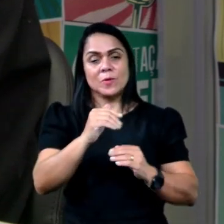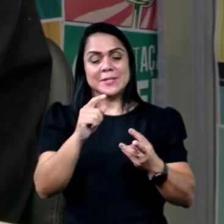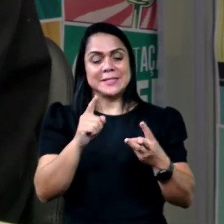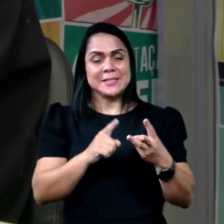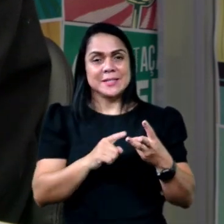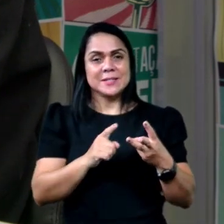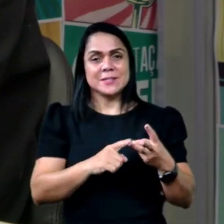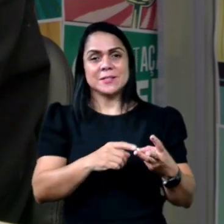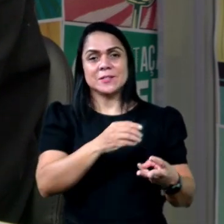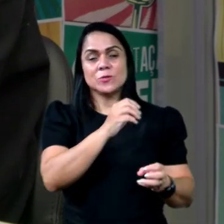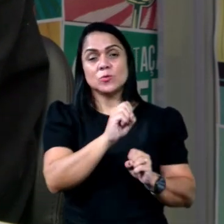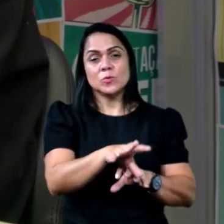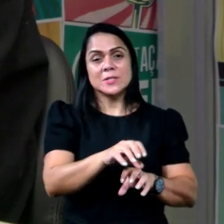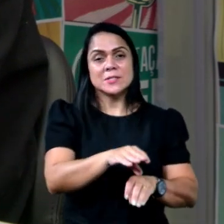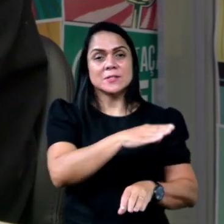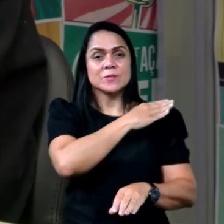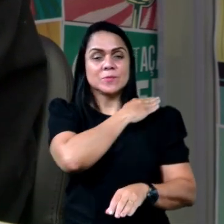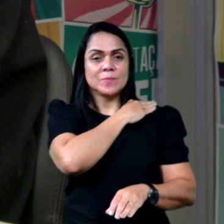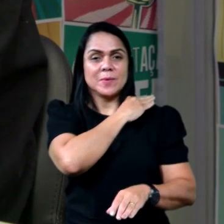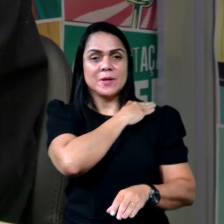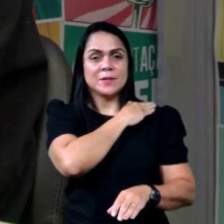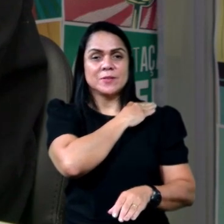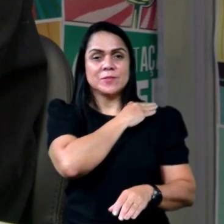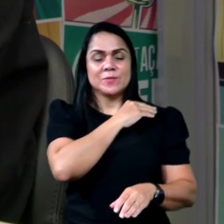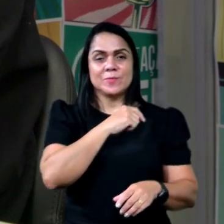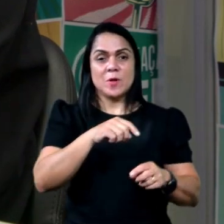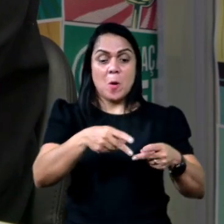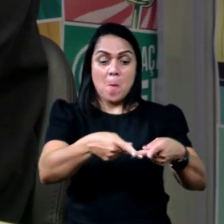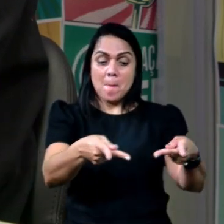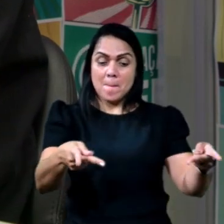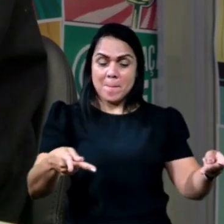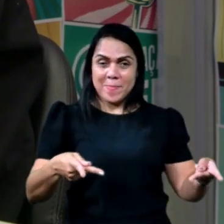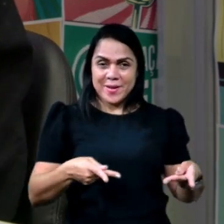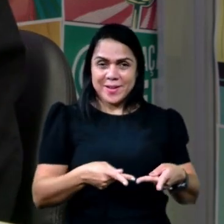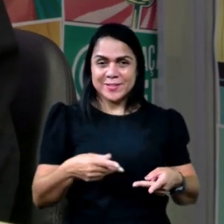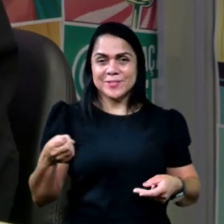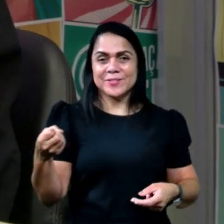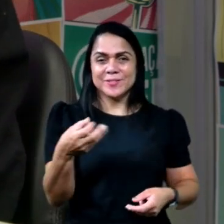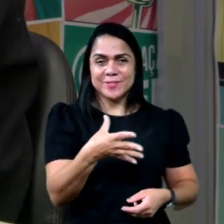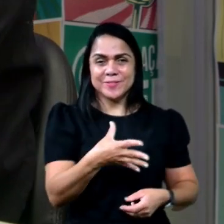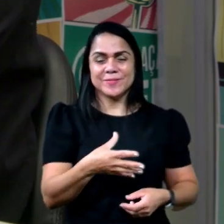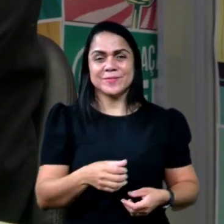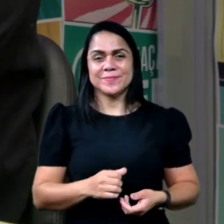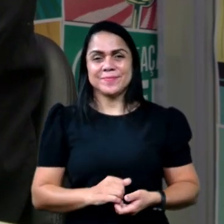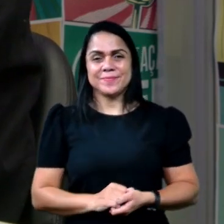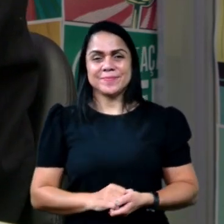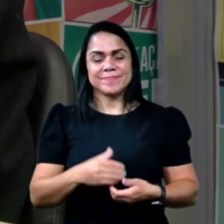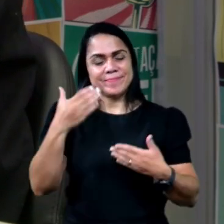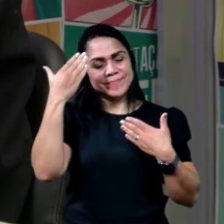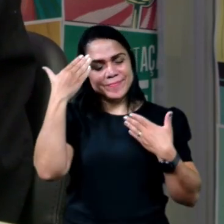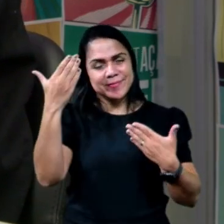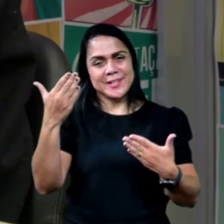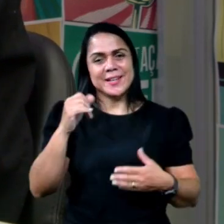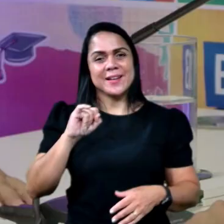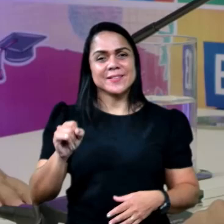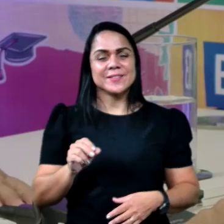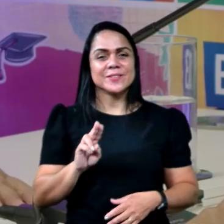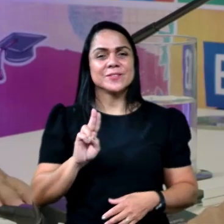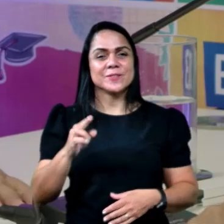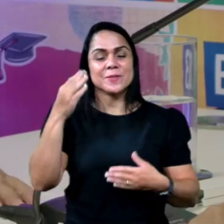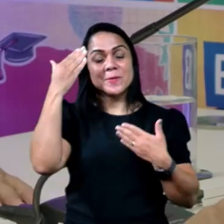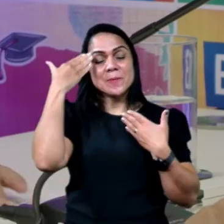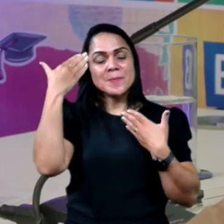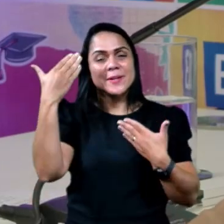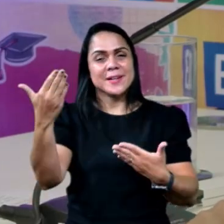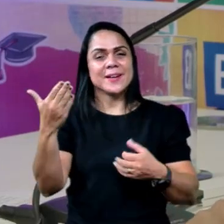E faça isso ser um prato novo na sua mesa, né, Cris? Muito obrigada, Ju. Muito obrigada mesmo